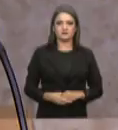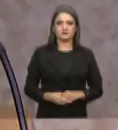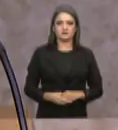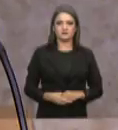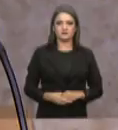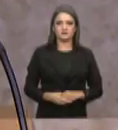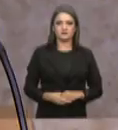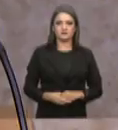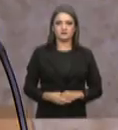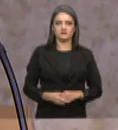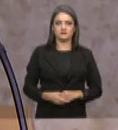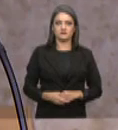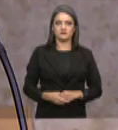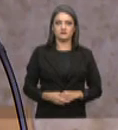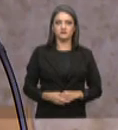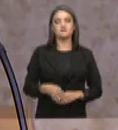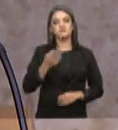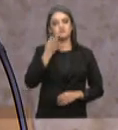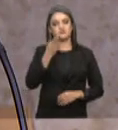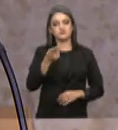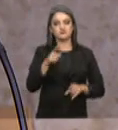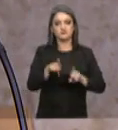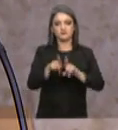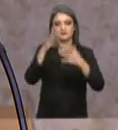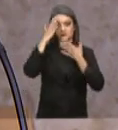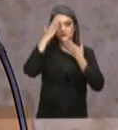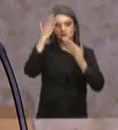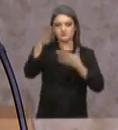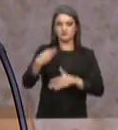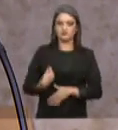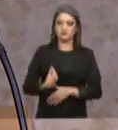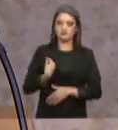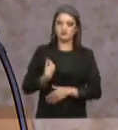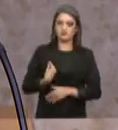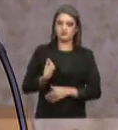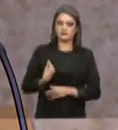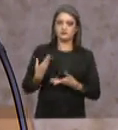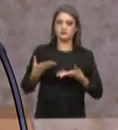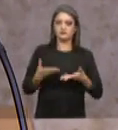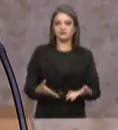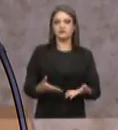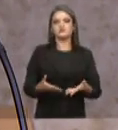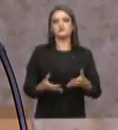registro e agradeço a presença